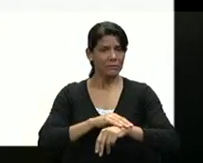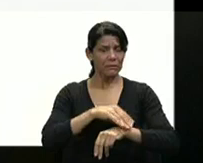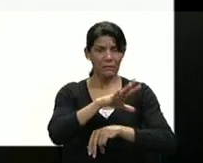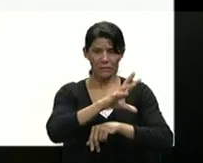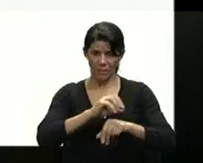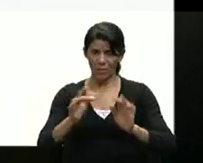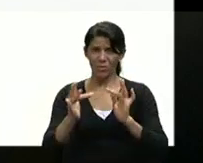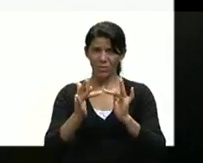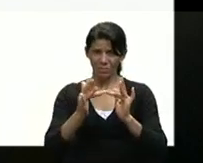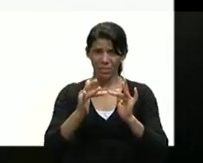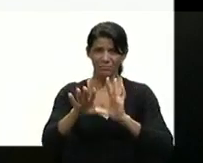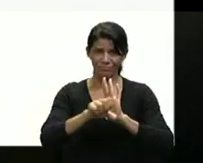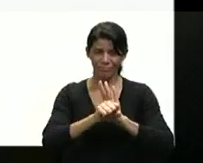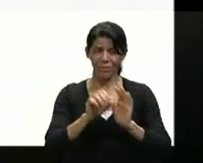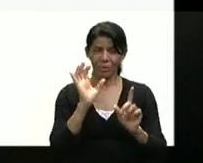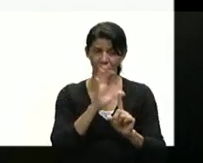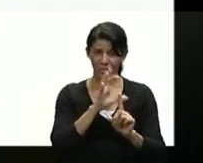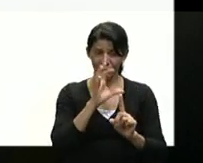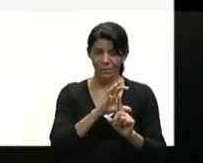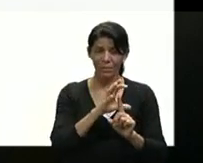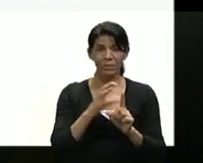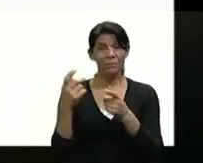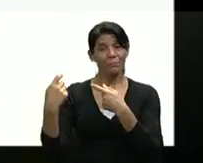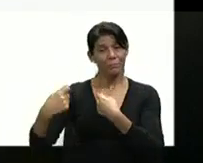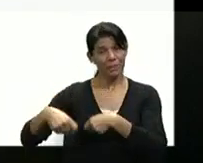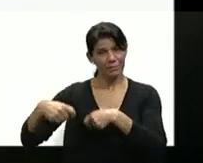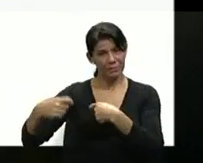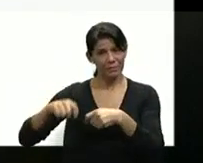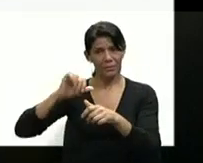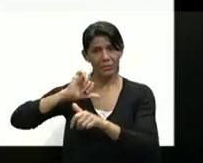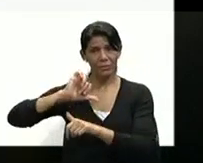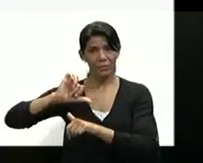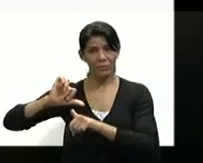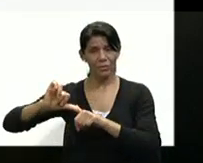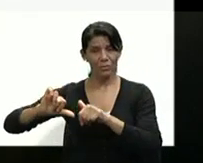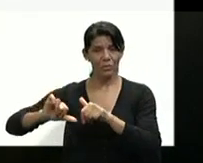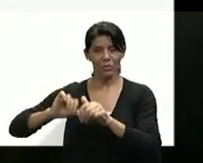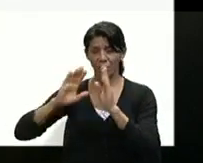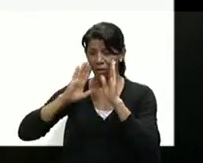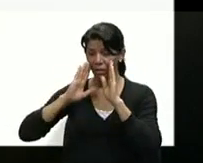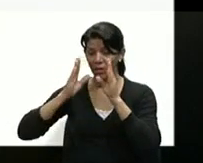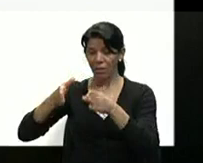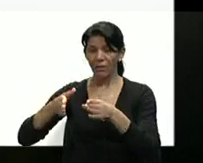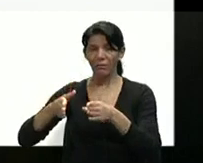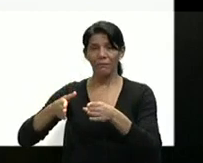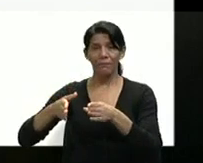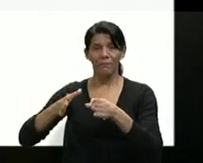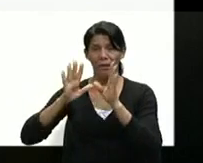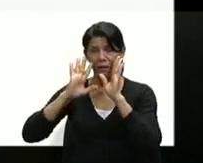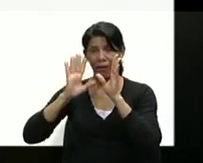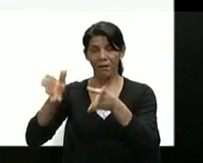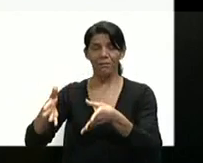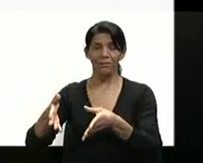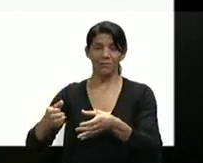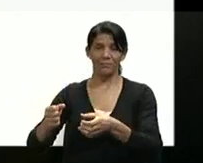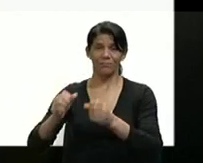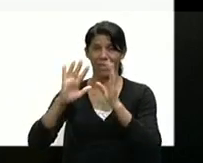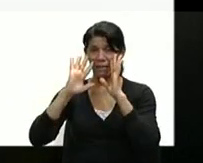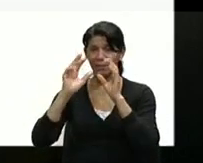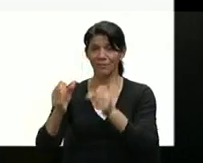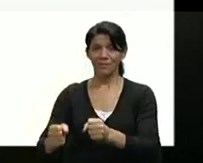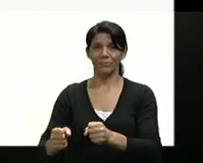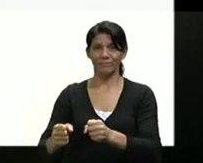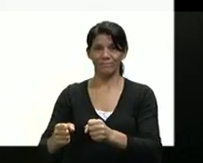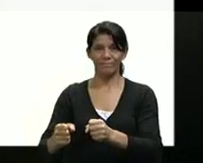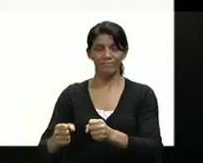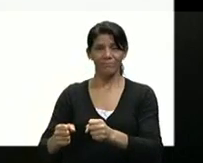não transmissíveis precisaram se tornar foco de atenção da vigilância em saúde.